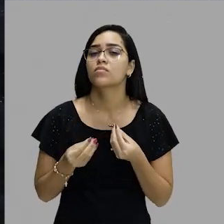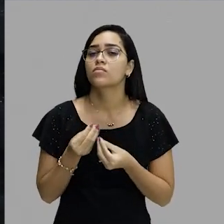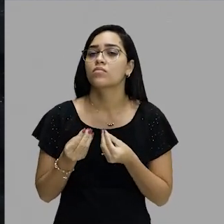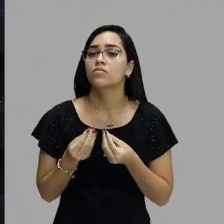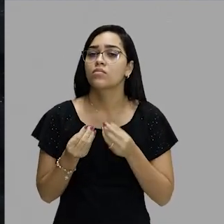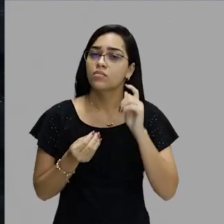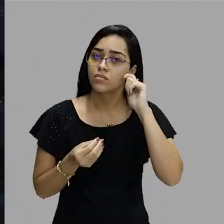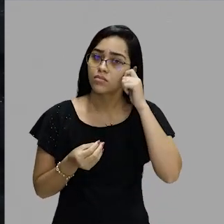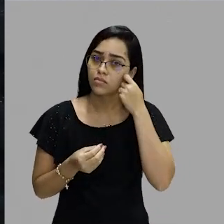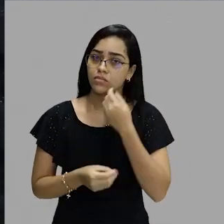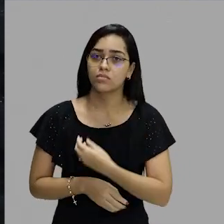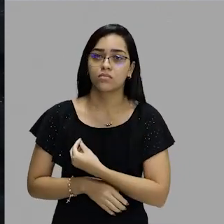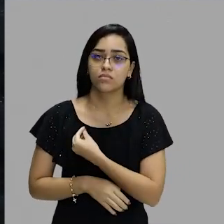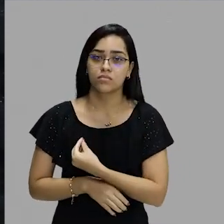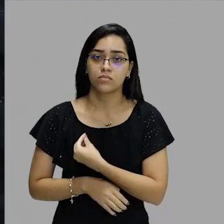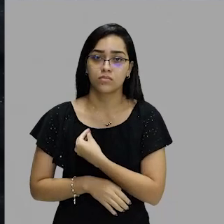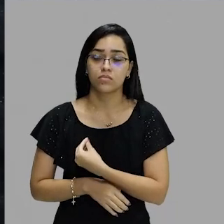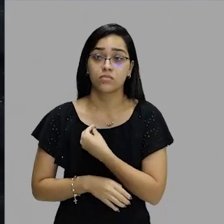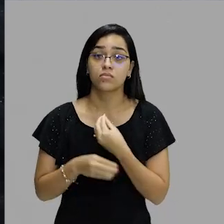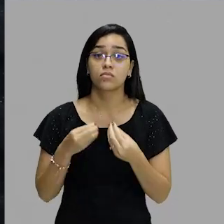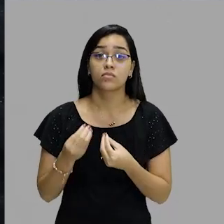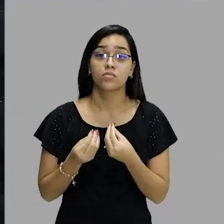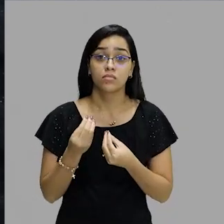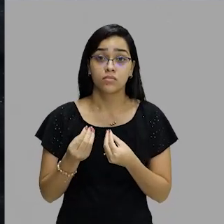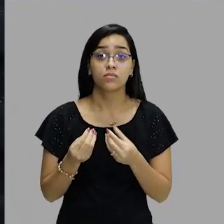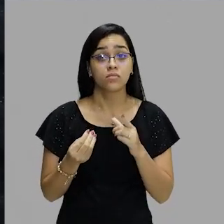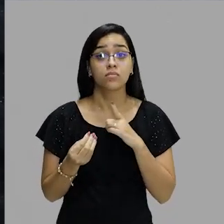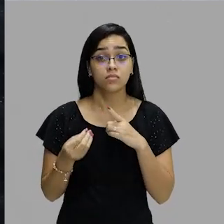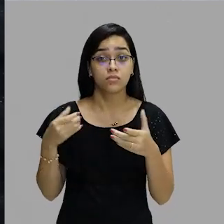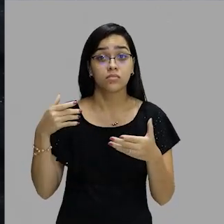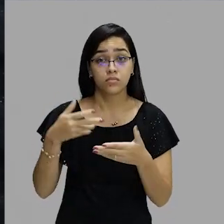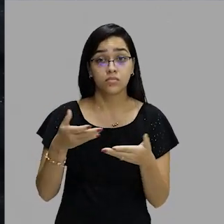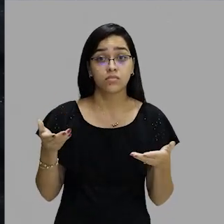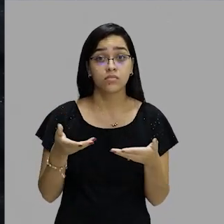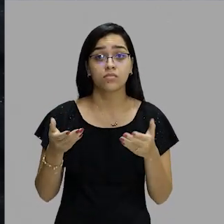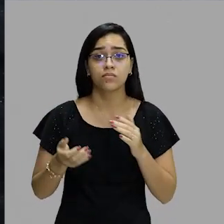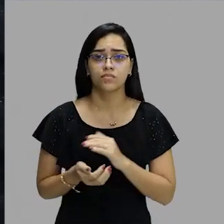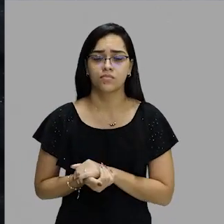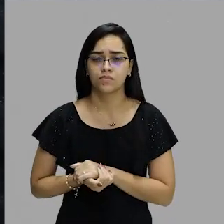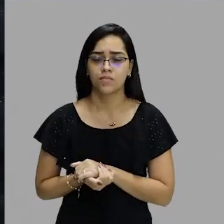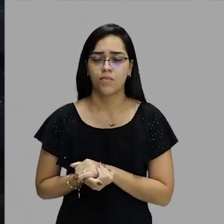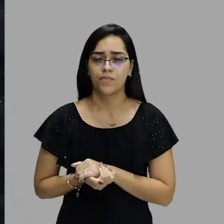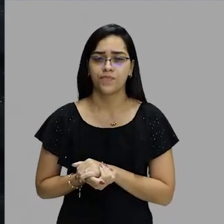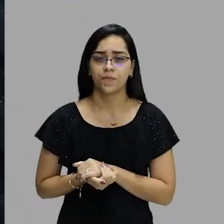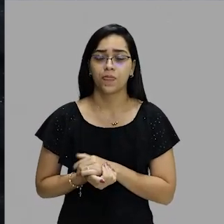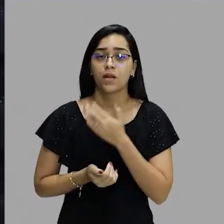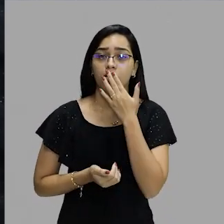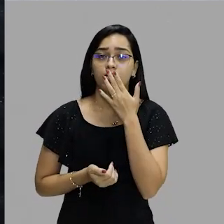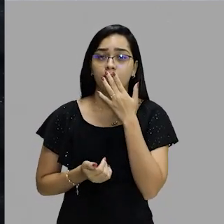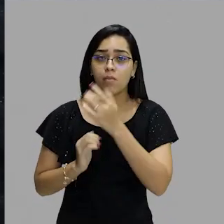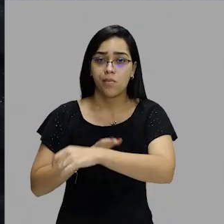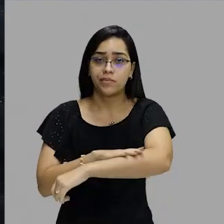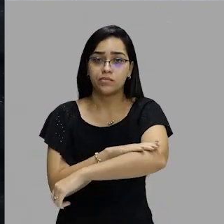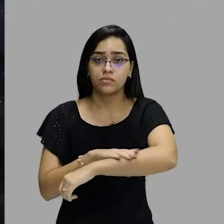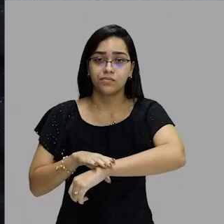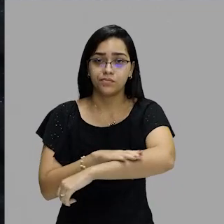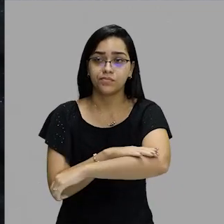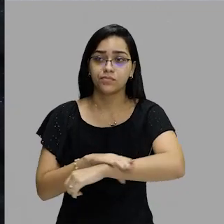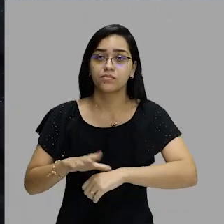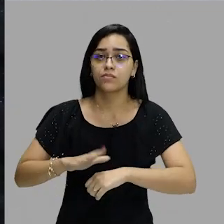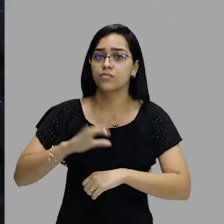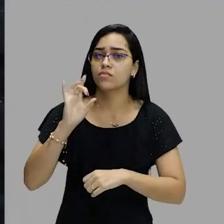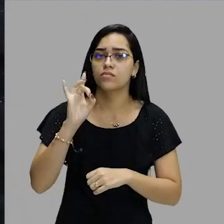negro viveu, como o negro vive também nos dias de hoje. Então, a cor da pele é mais que